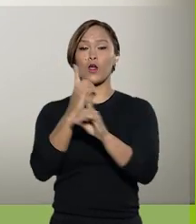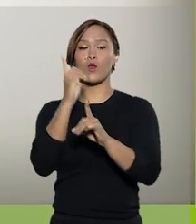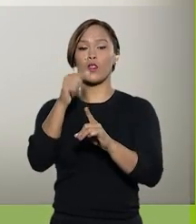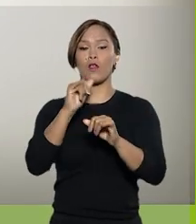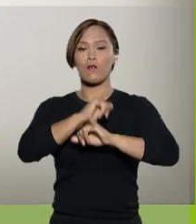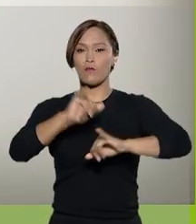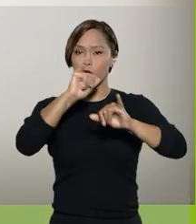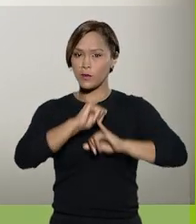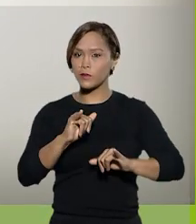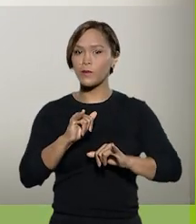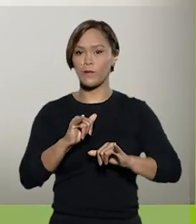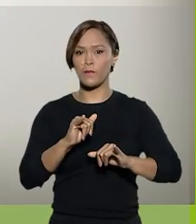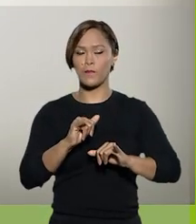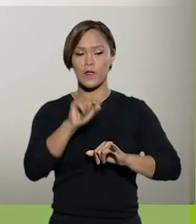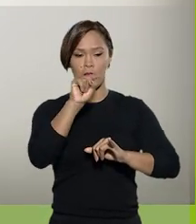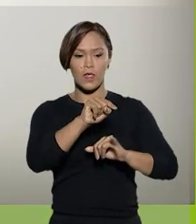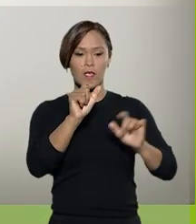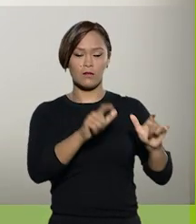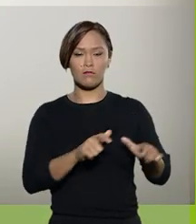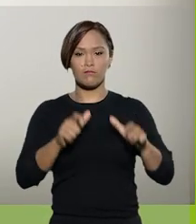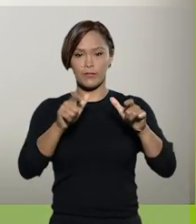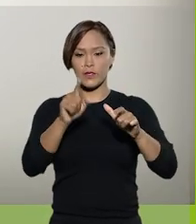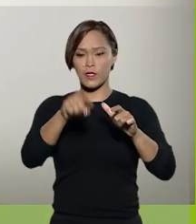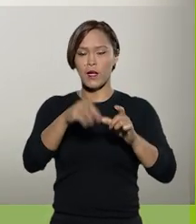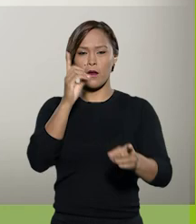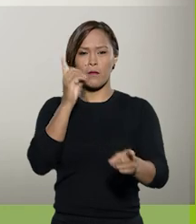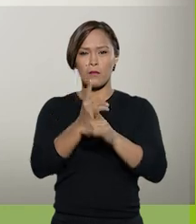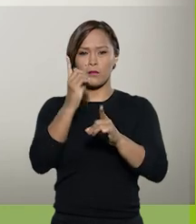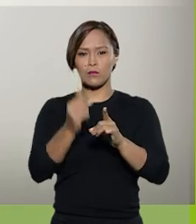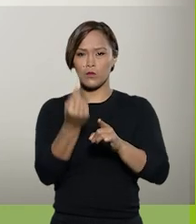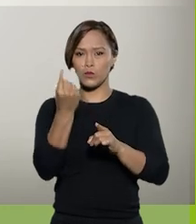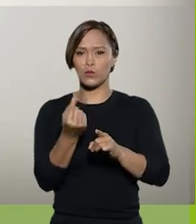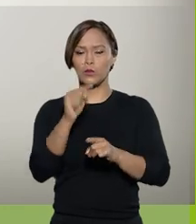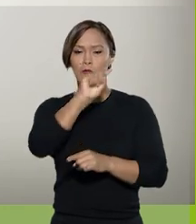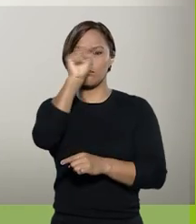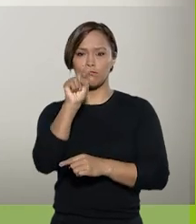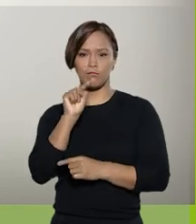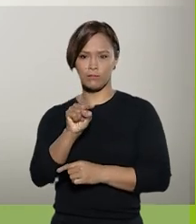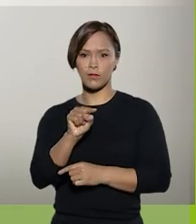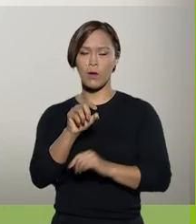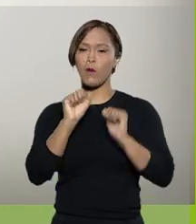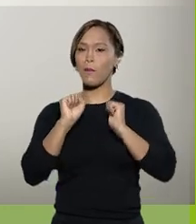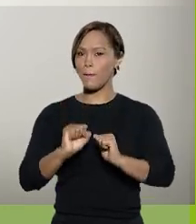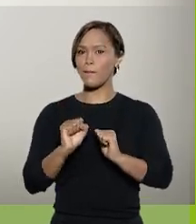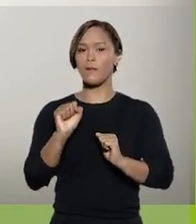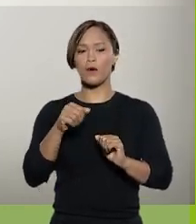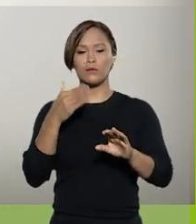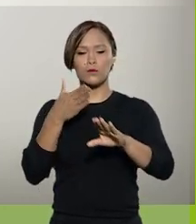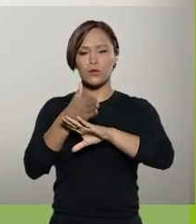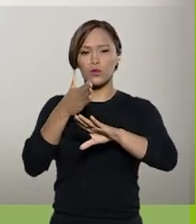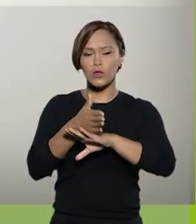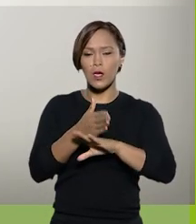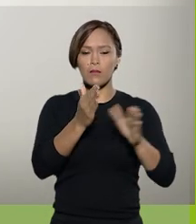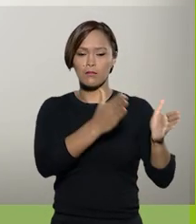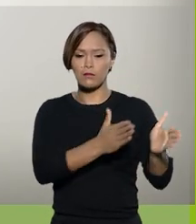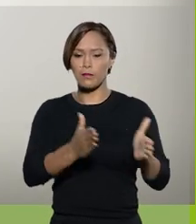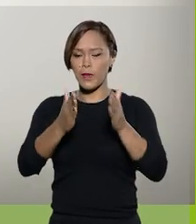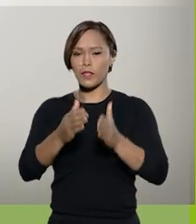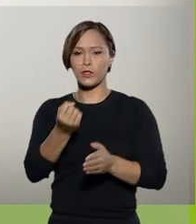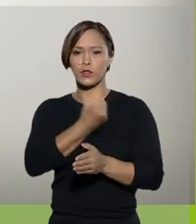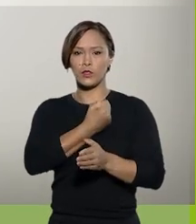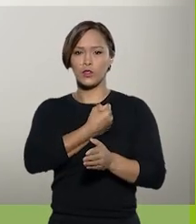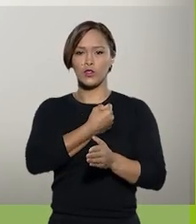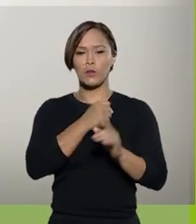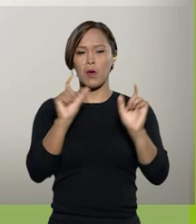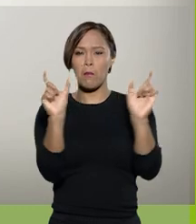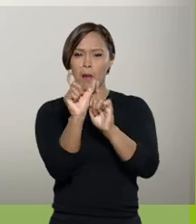de informações. Nessas caixas, identificadas por uma interrogação, podem ser inseridos partes de números,